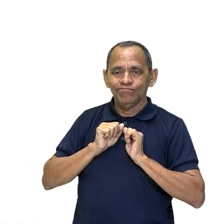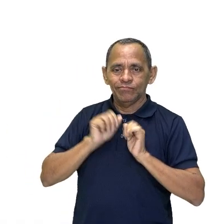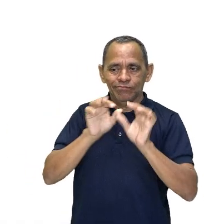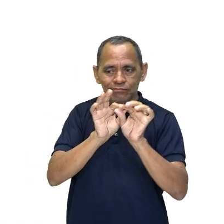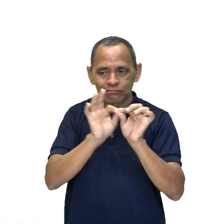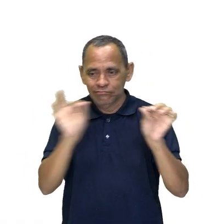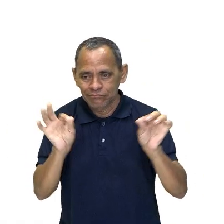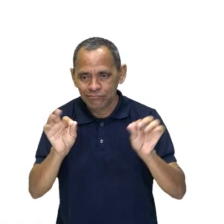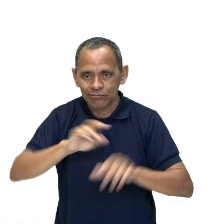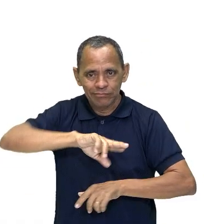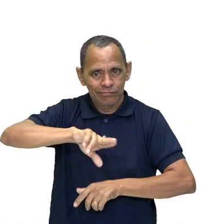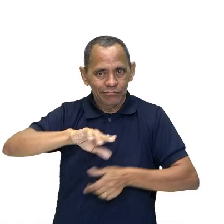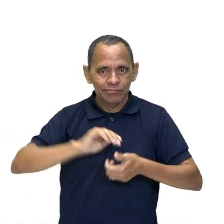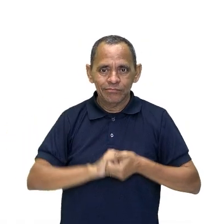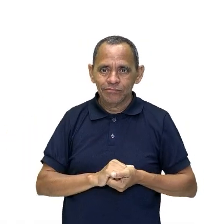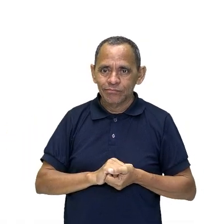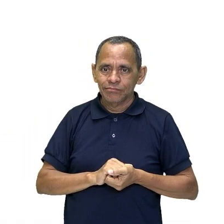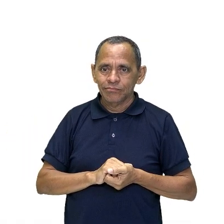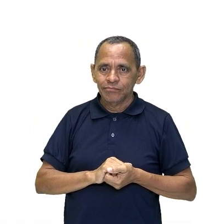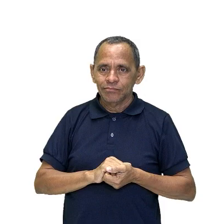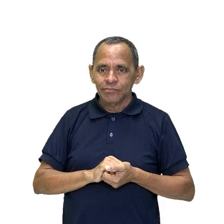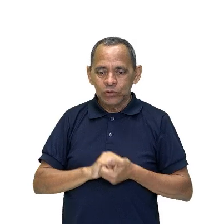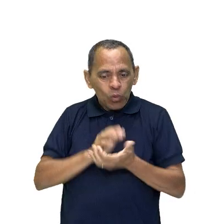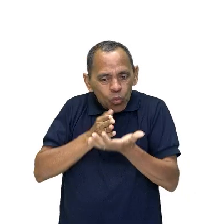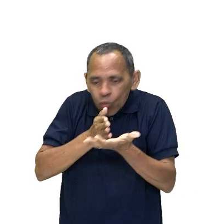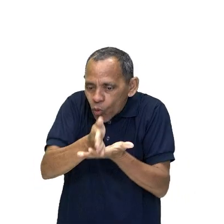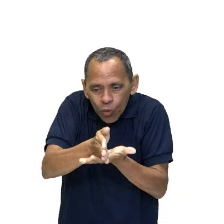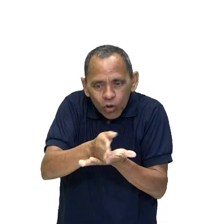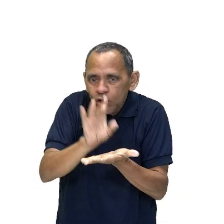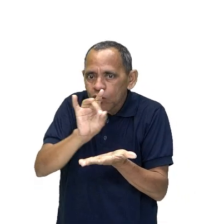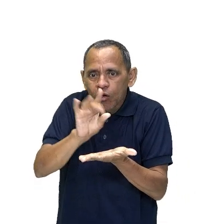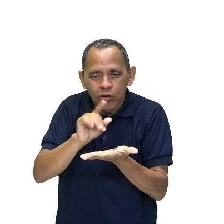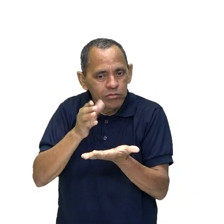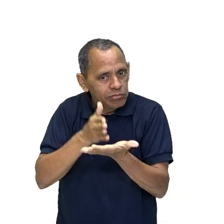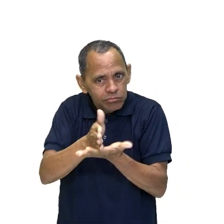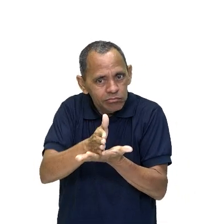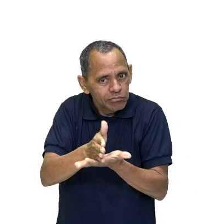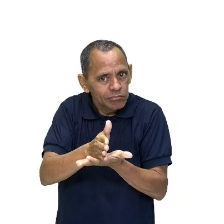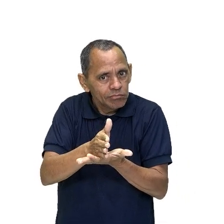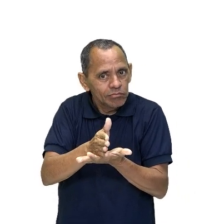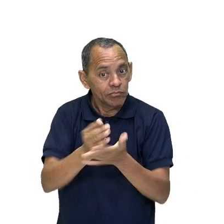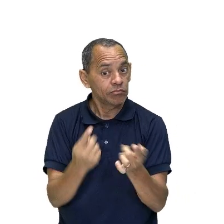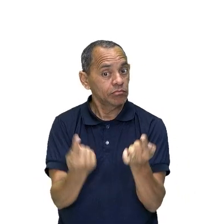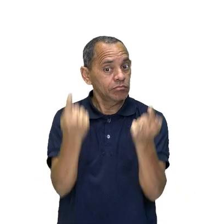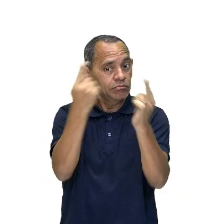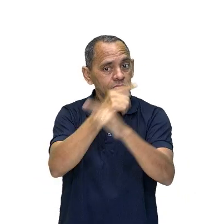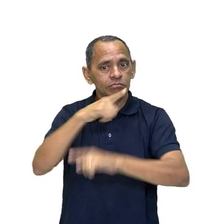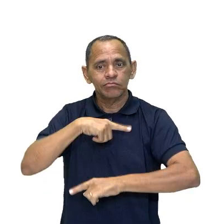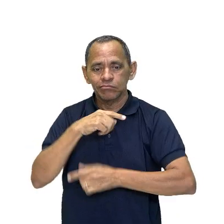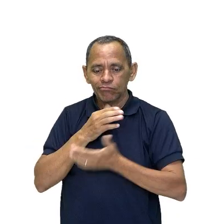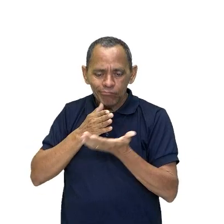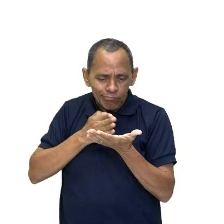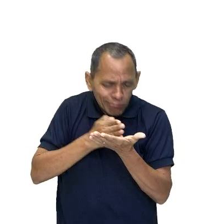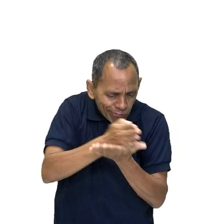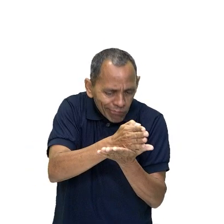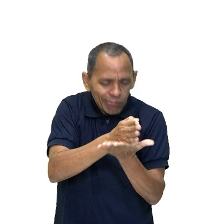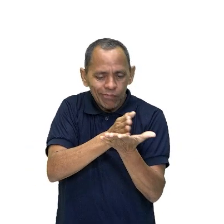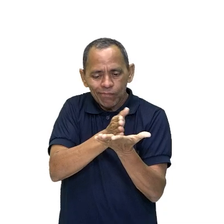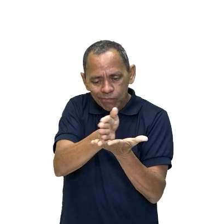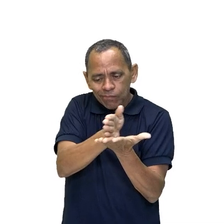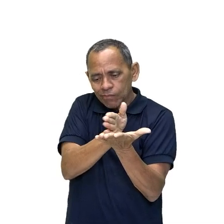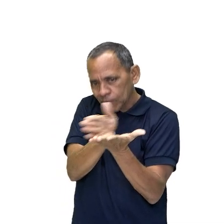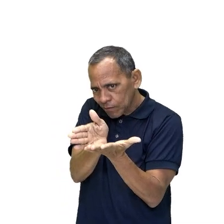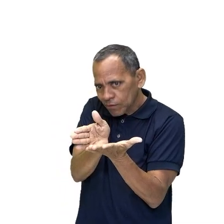uma via de mão única, não é um caminho único. Ao contrário, é um sistema aberto. A linearidade